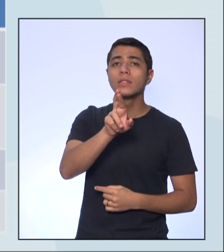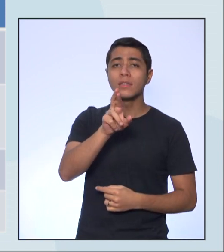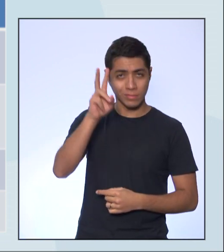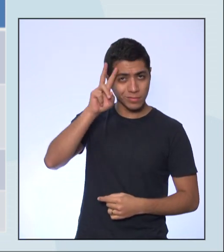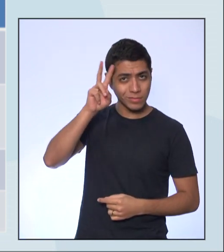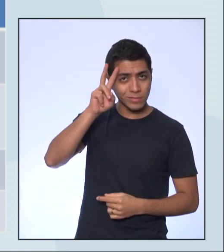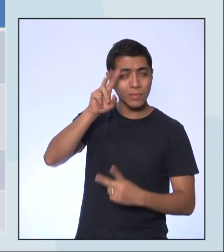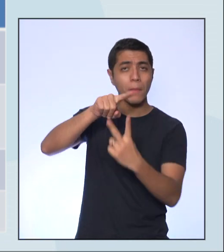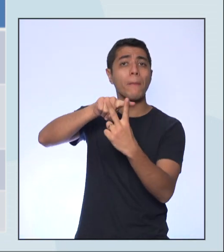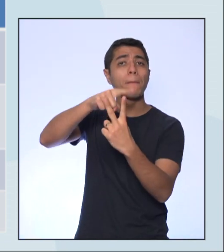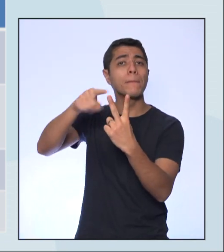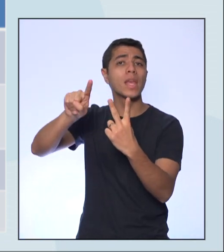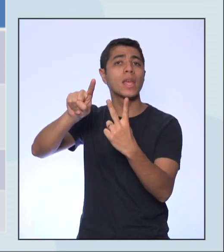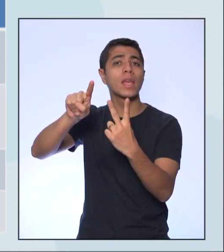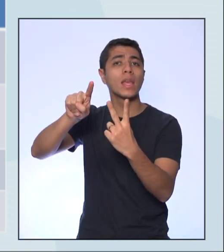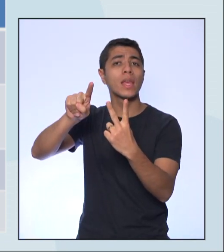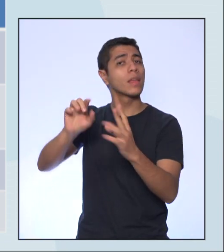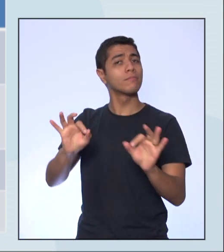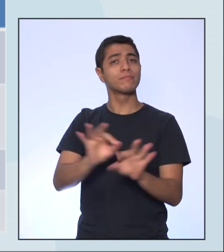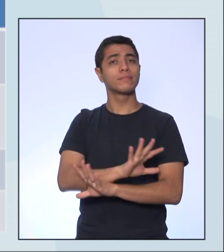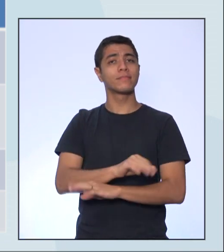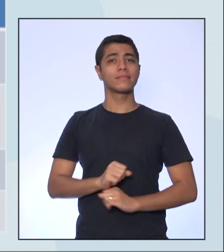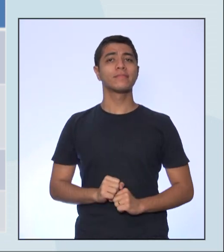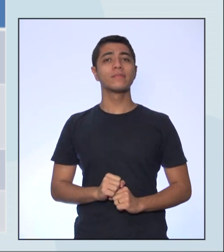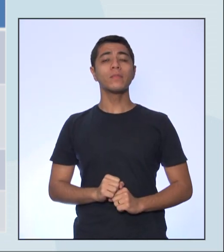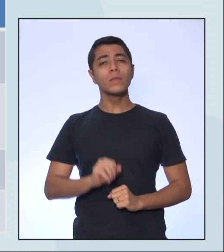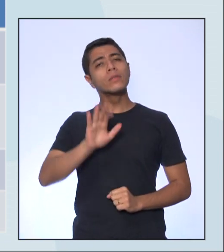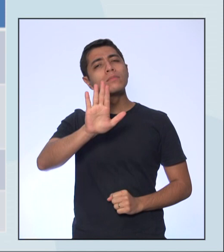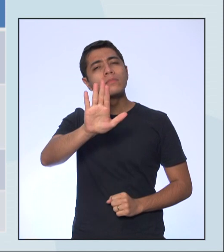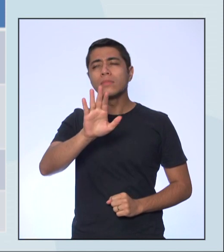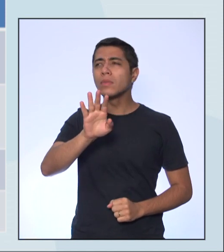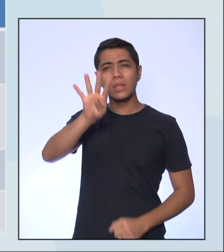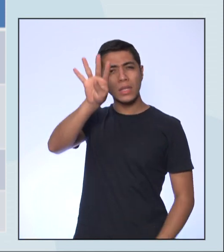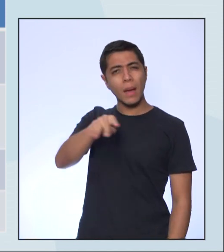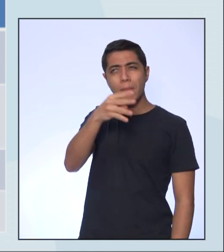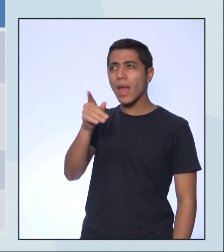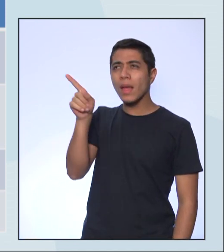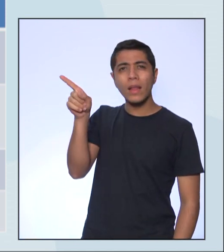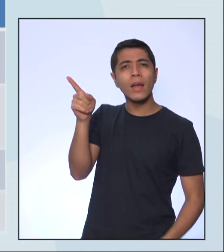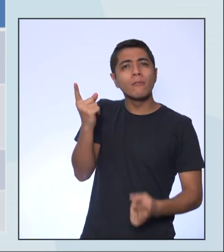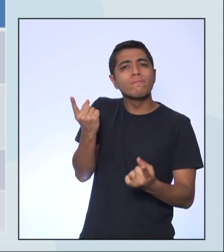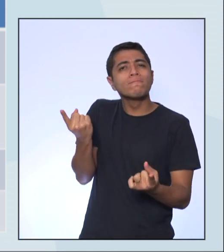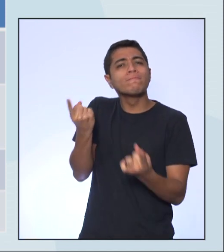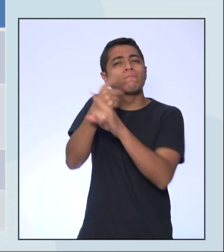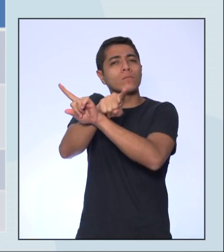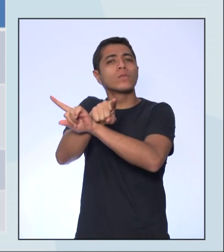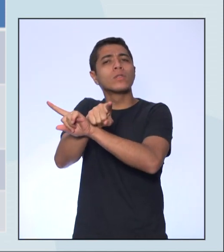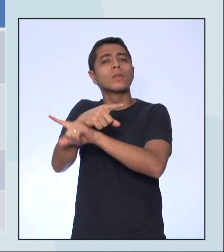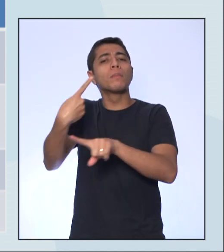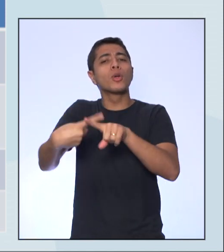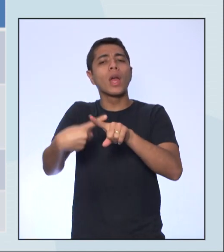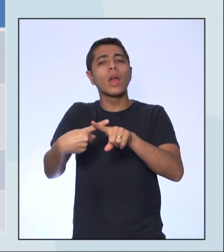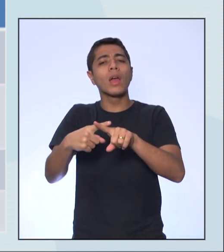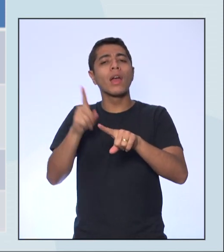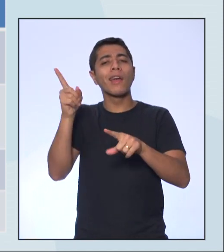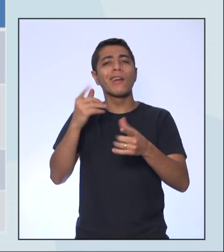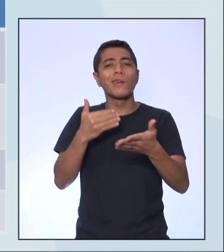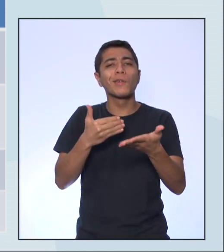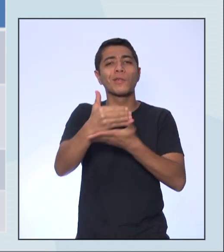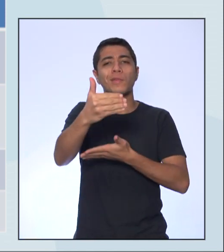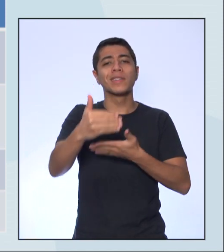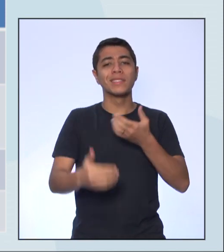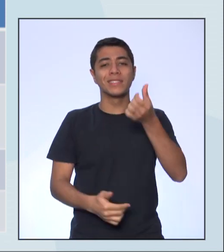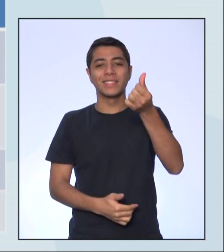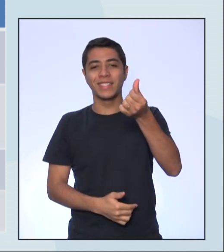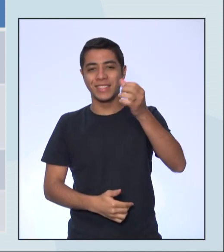seguinte a tabela de você está invertida por quê porque eu começo correspondente do 60 do 45